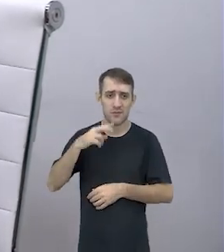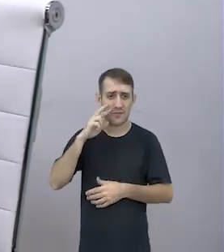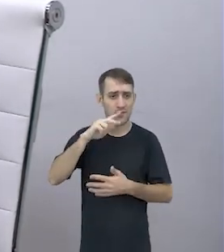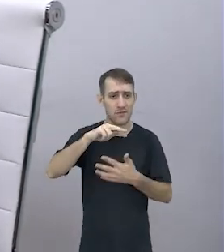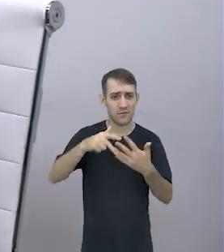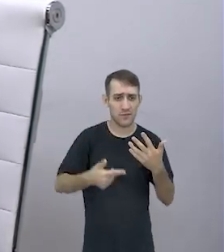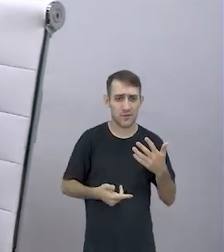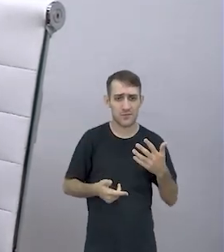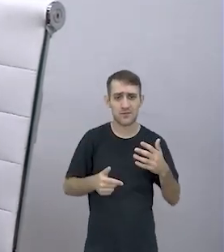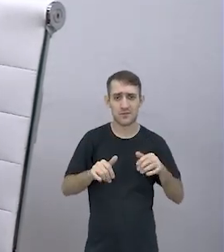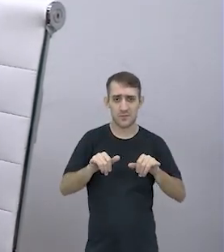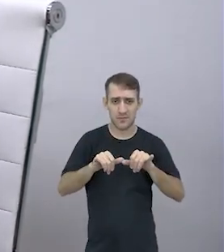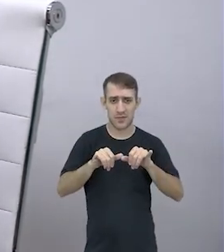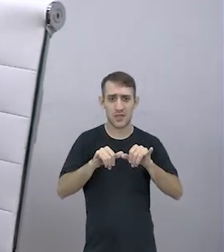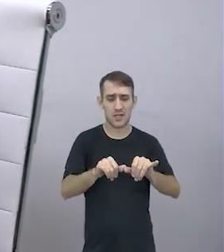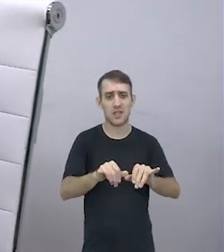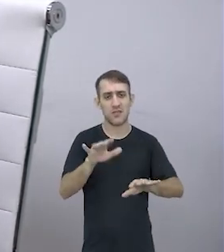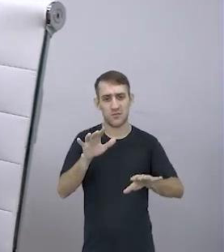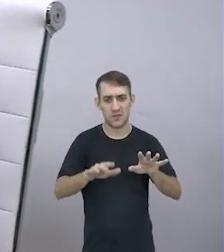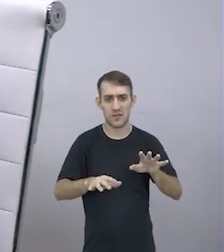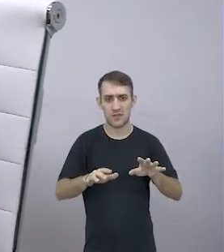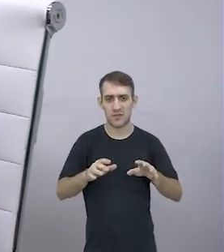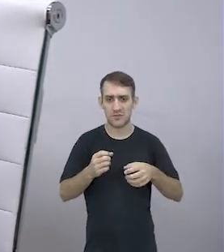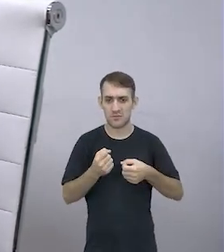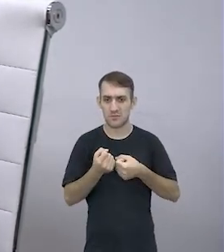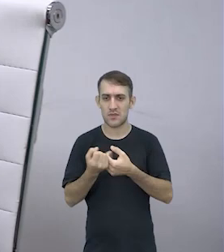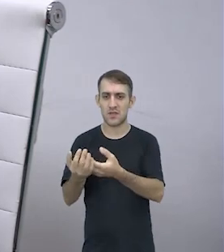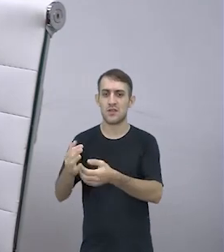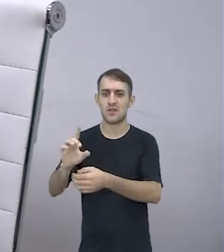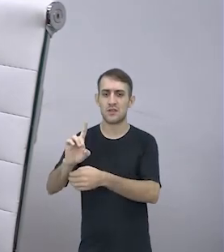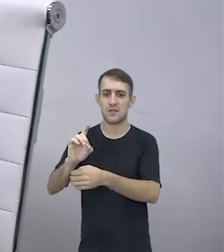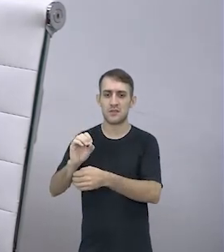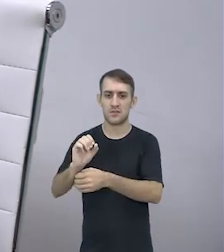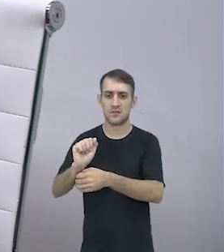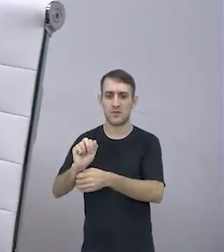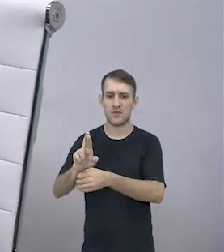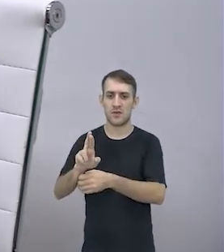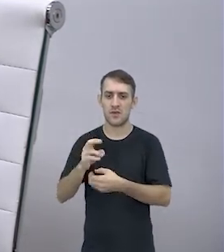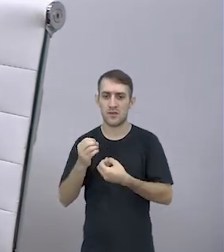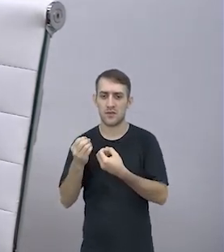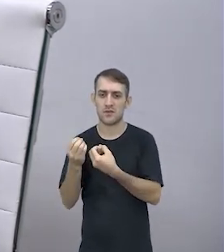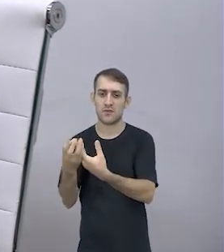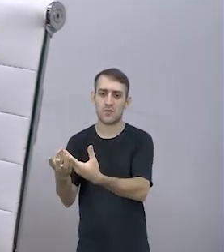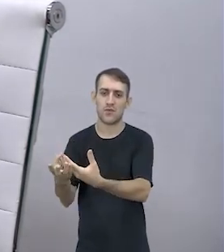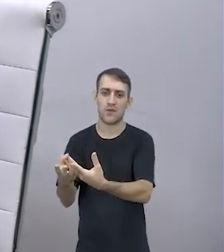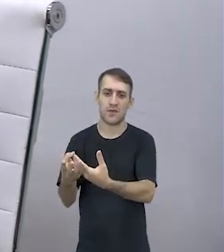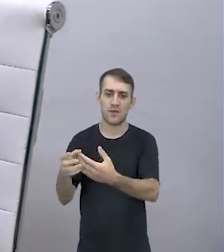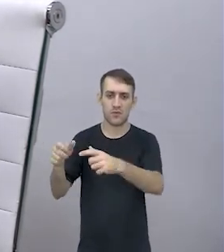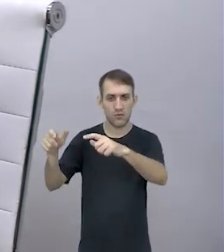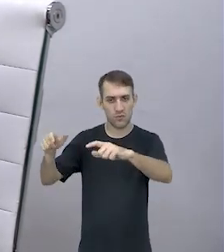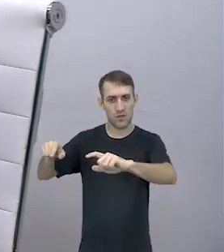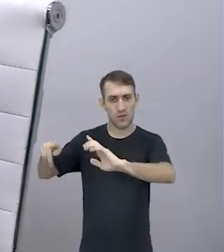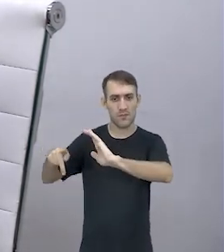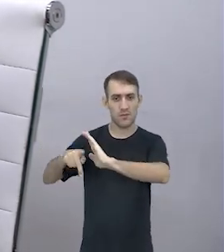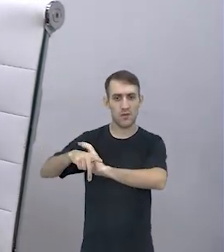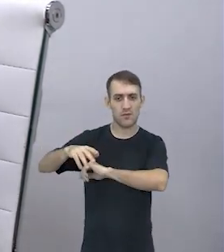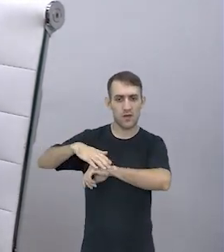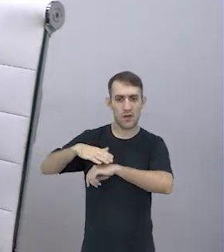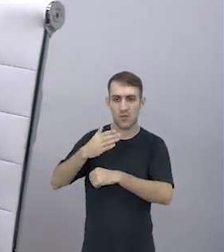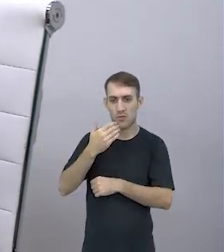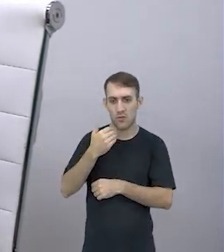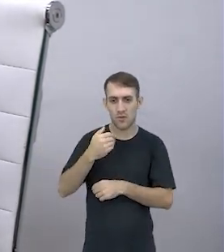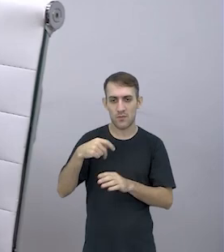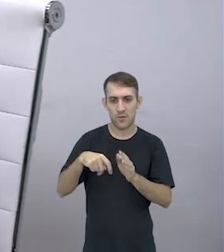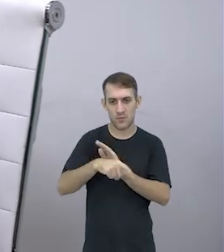alguns mercados que fazem a doação, antes de se perder, fazem a doação para alguns centros que fazem alimentos para as